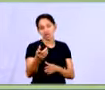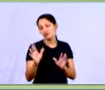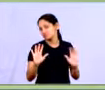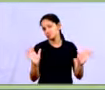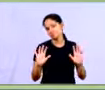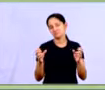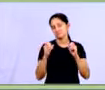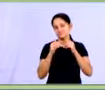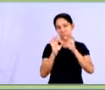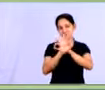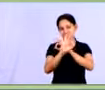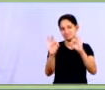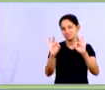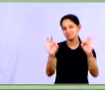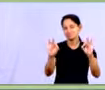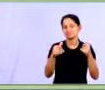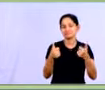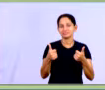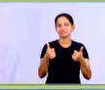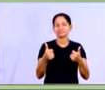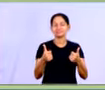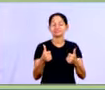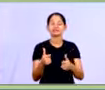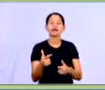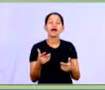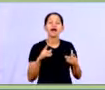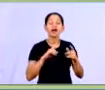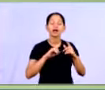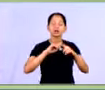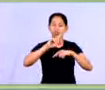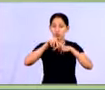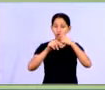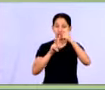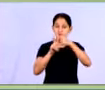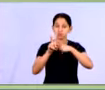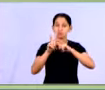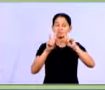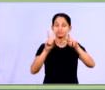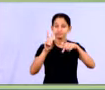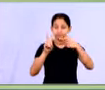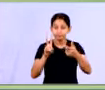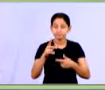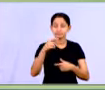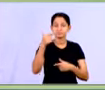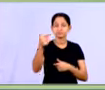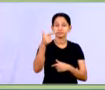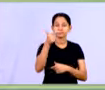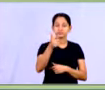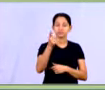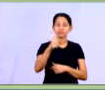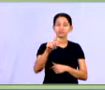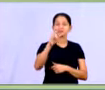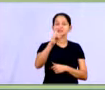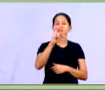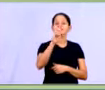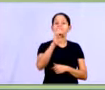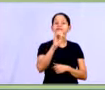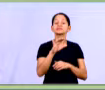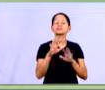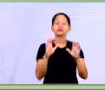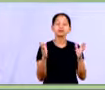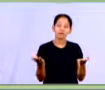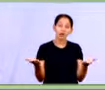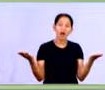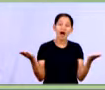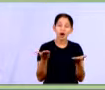Isso, professor. Vamos lá, professora, continuando. Aí no próximo mês, o meu negócio me devolve mais 22.500 e agora, para eu ter todos os